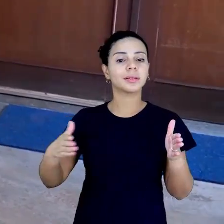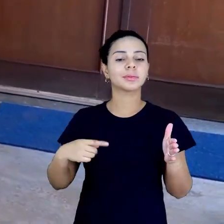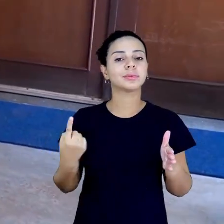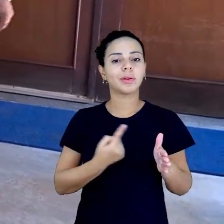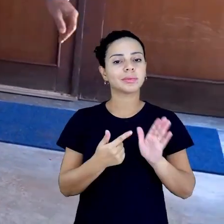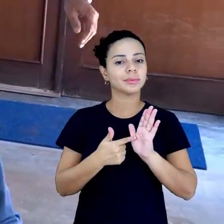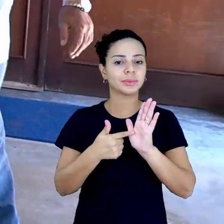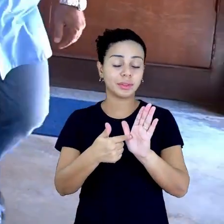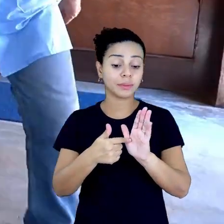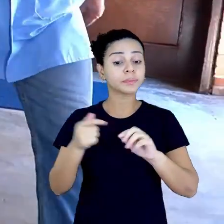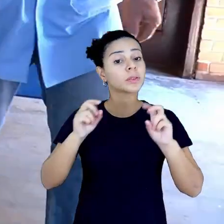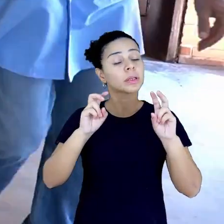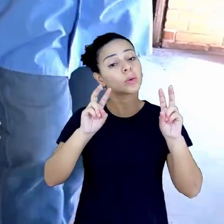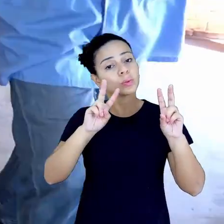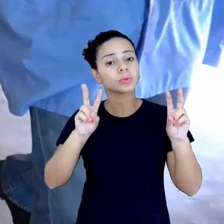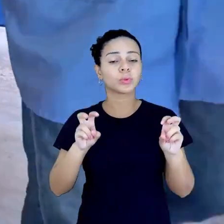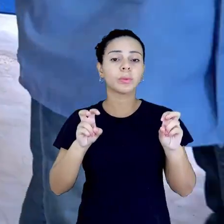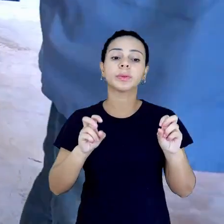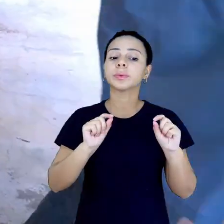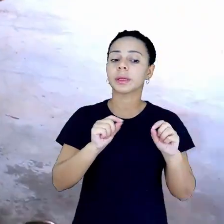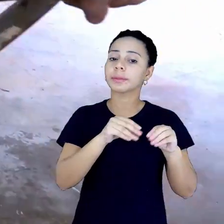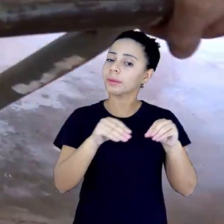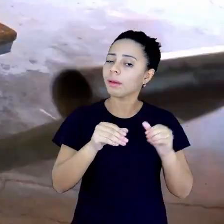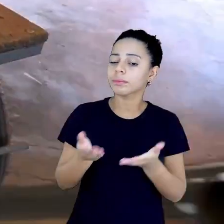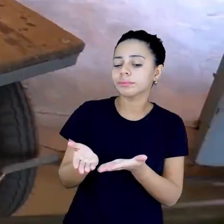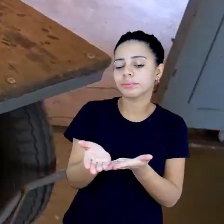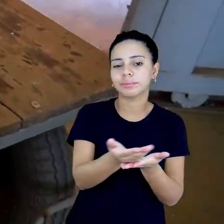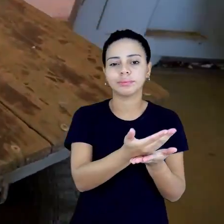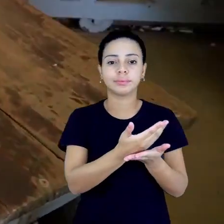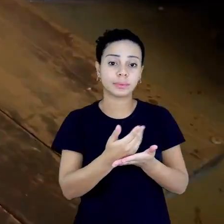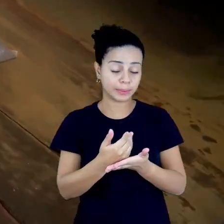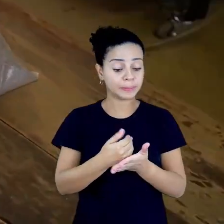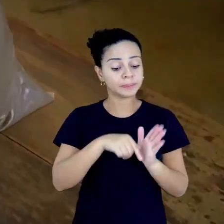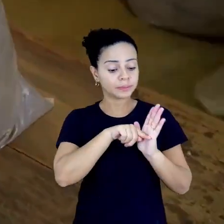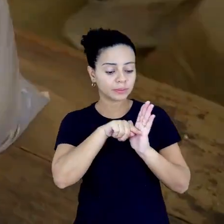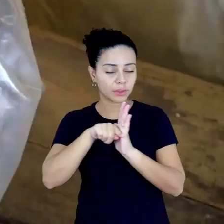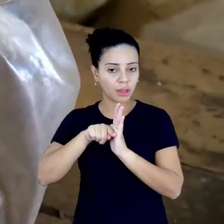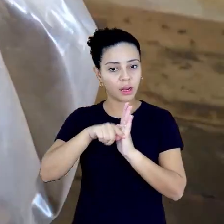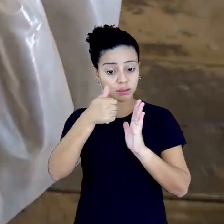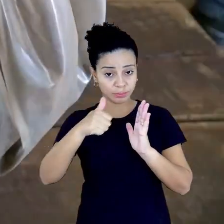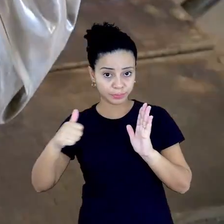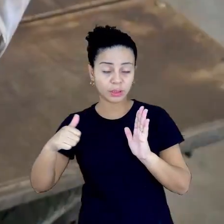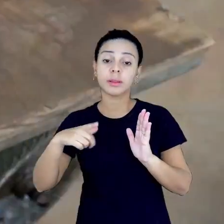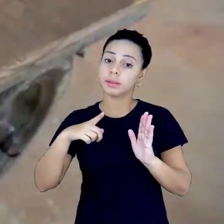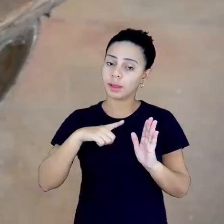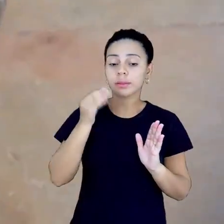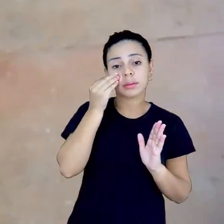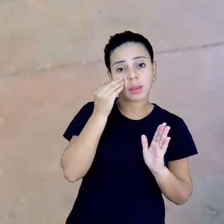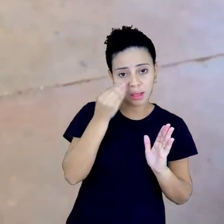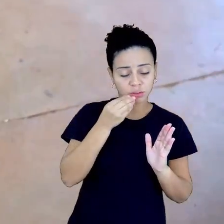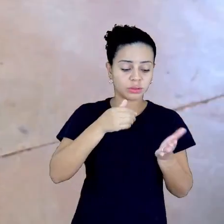Os processos descritos a seguir são etapas que devem ser cumpridas para a separação das amostras, tanto para o ensaio